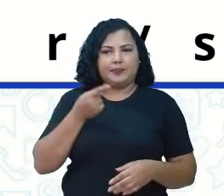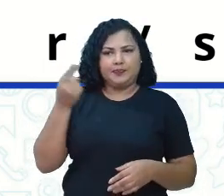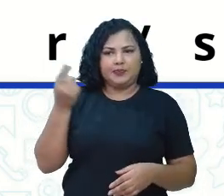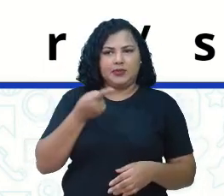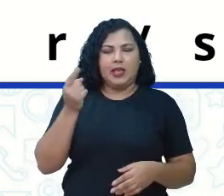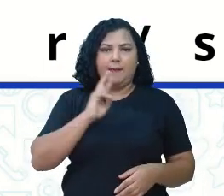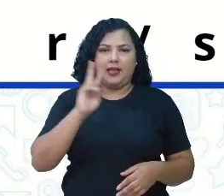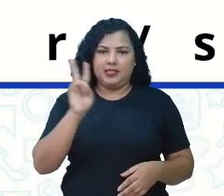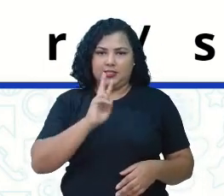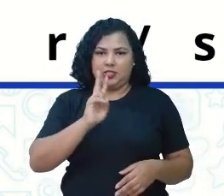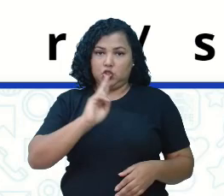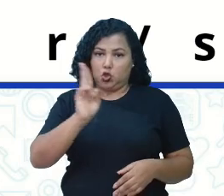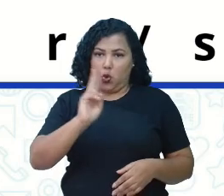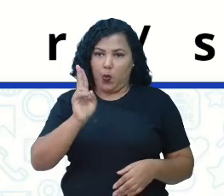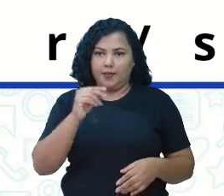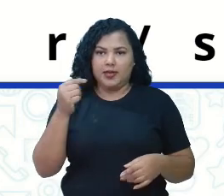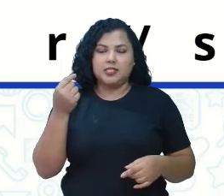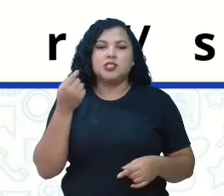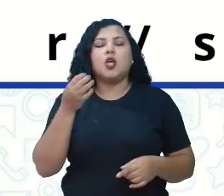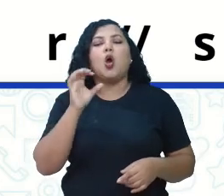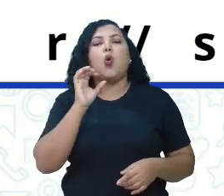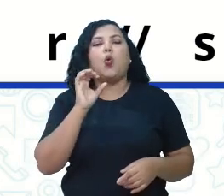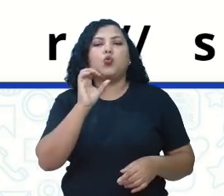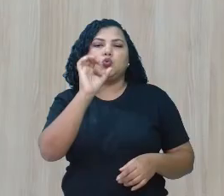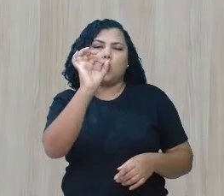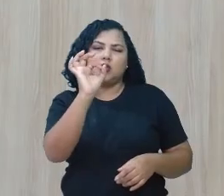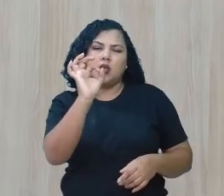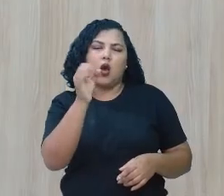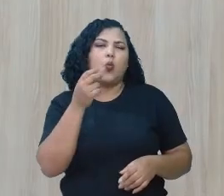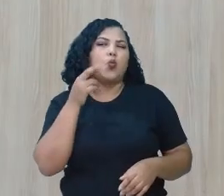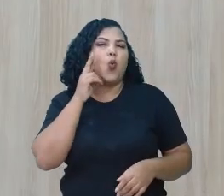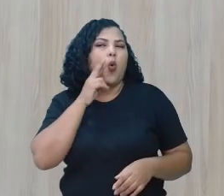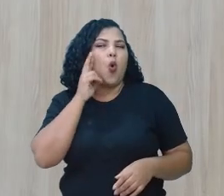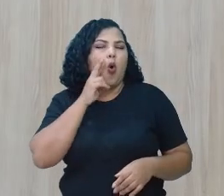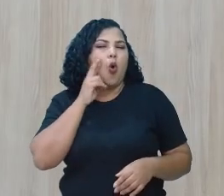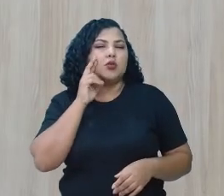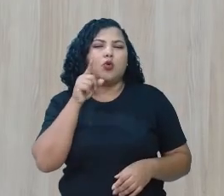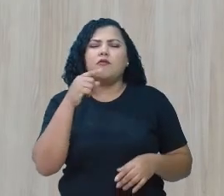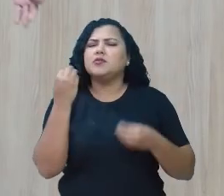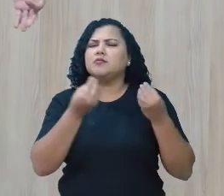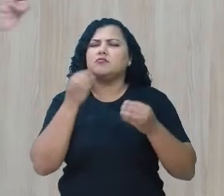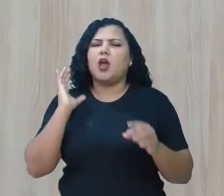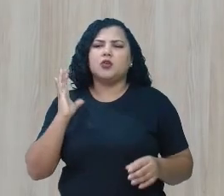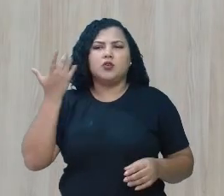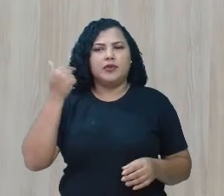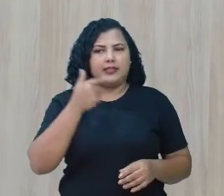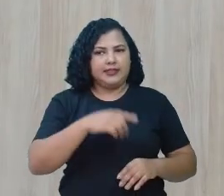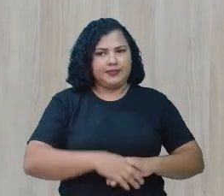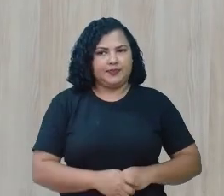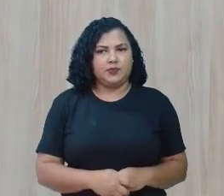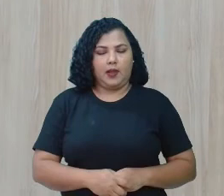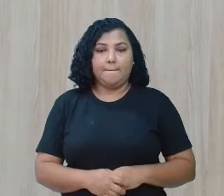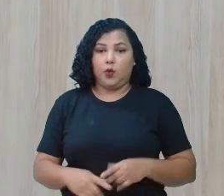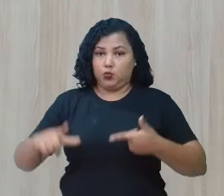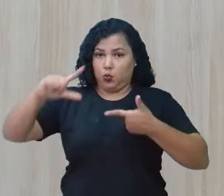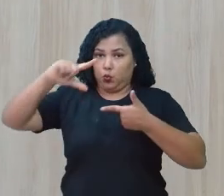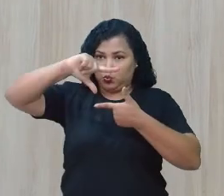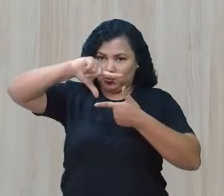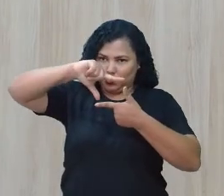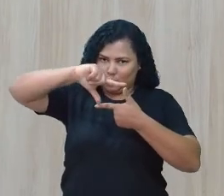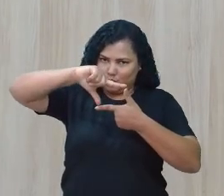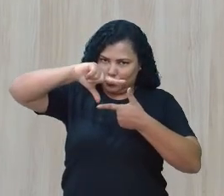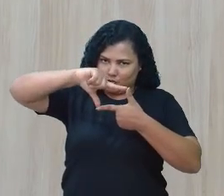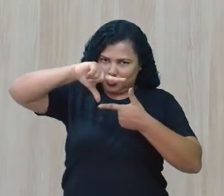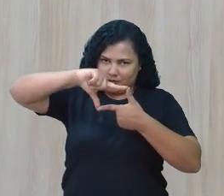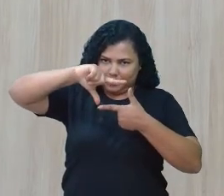esses dois ângulos que está marcadinho aí de rosa, tá bom? Então o que é que você vai fazer para resolver esse tipo de questão? Pode notar que esses